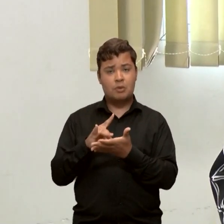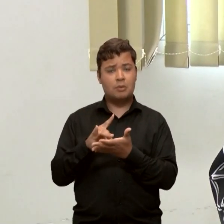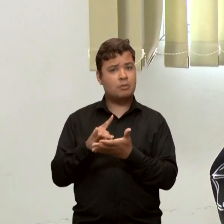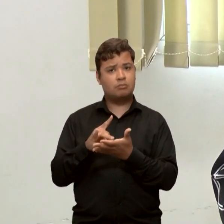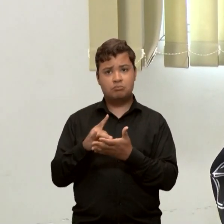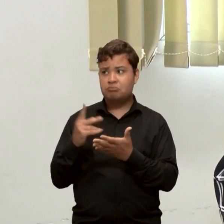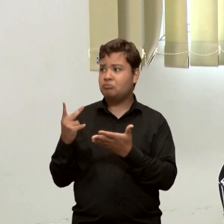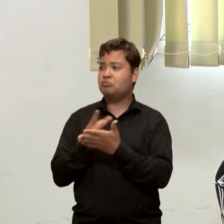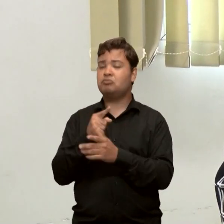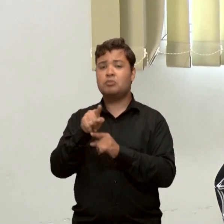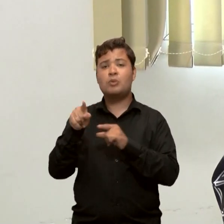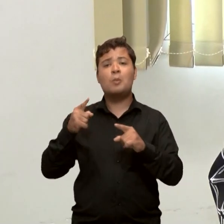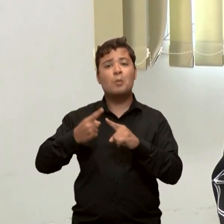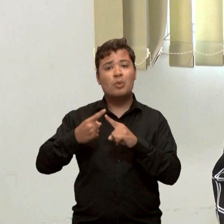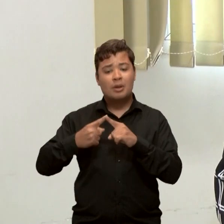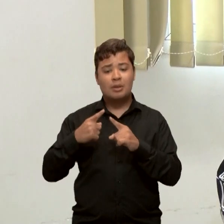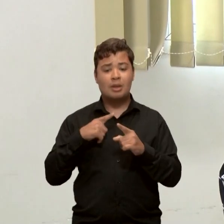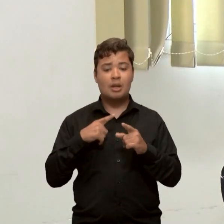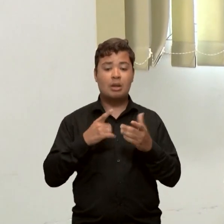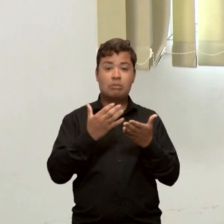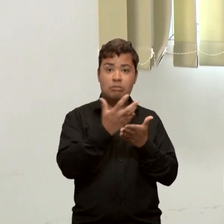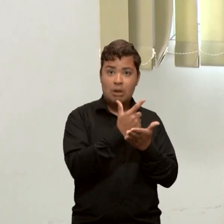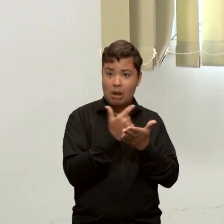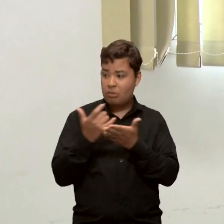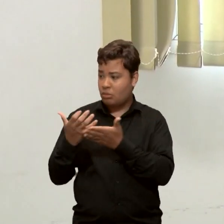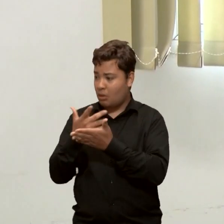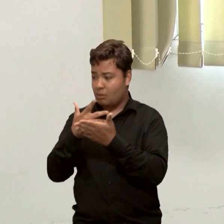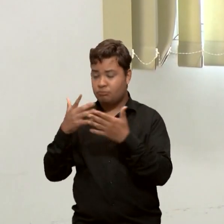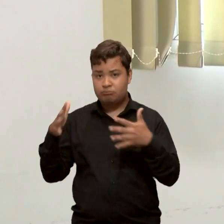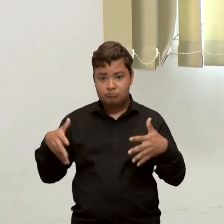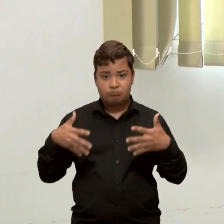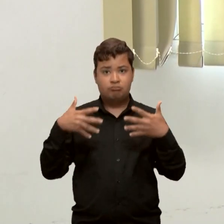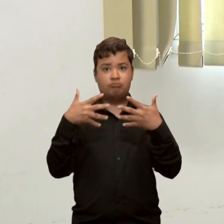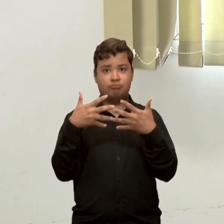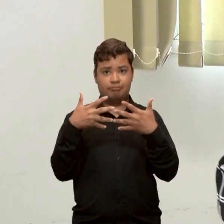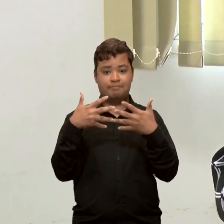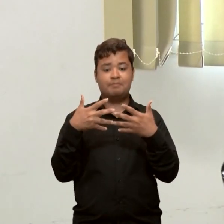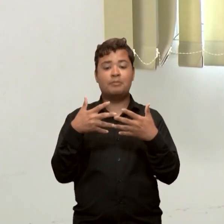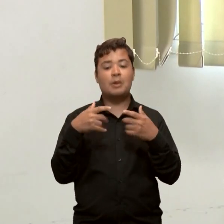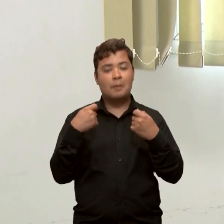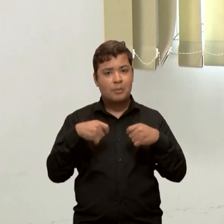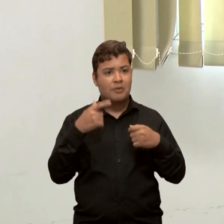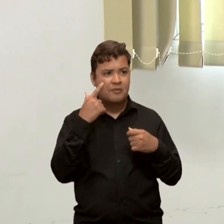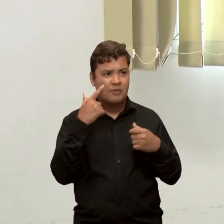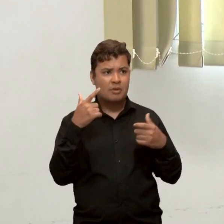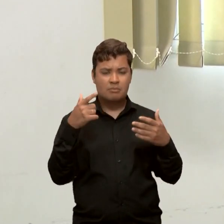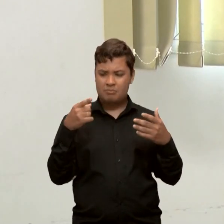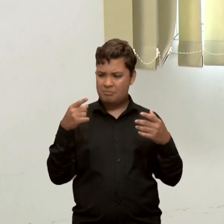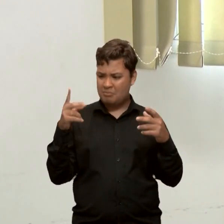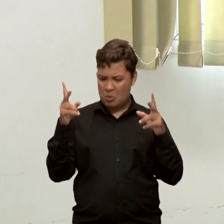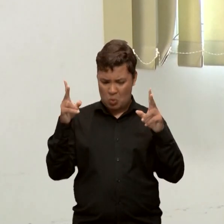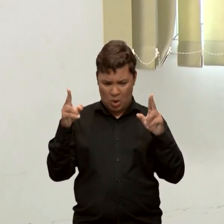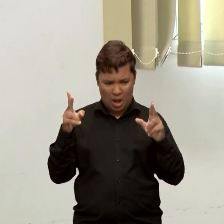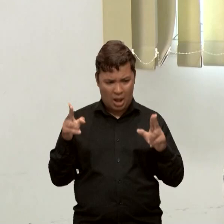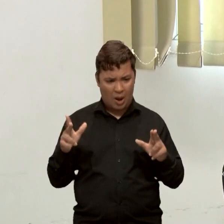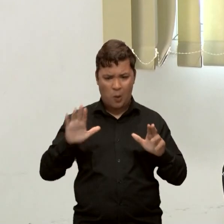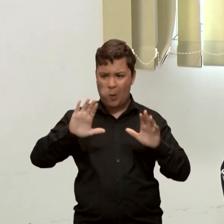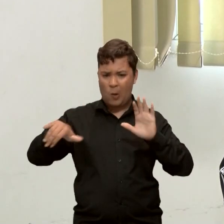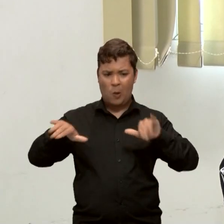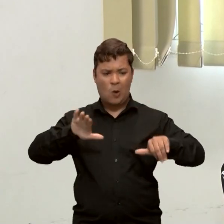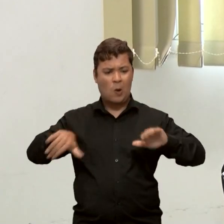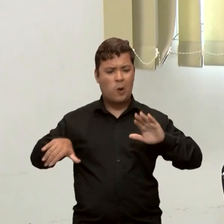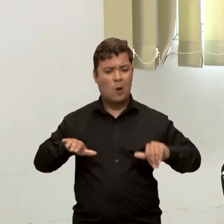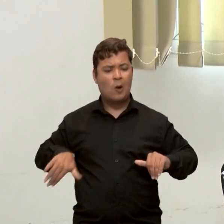Então, a gente precisa unir bases de dados diferentes, identificar e remover duplicatas,